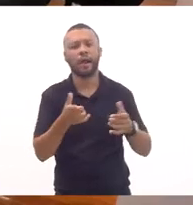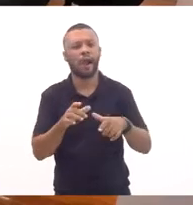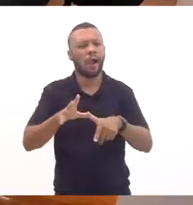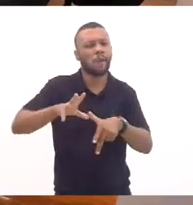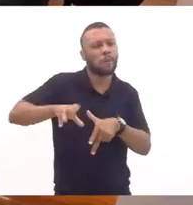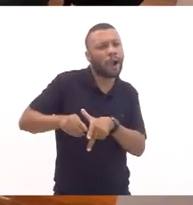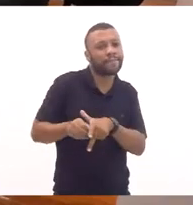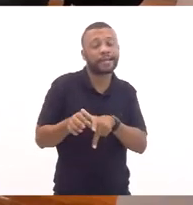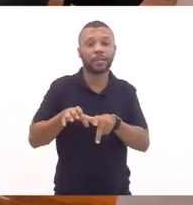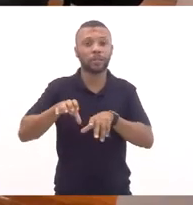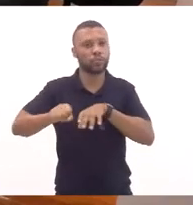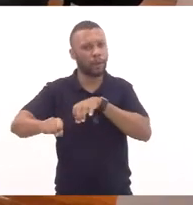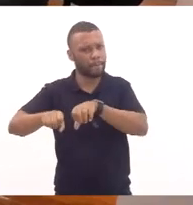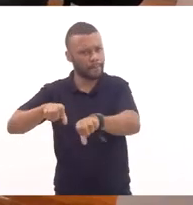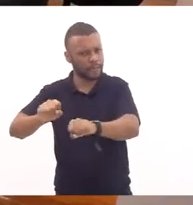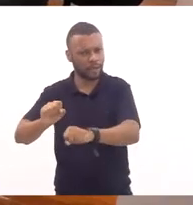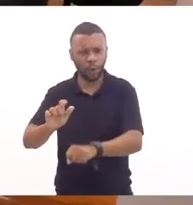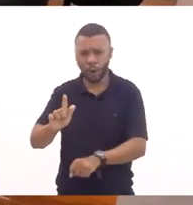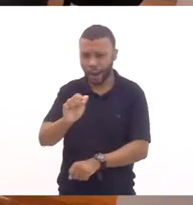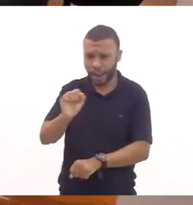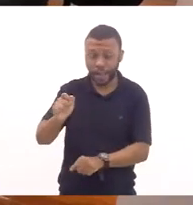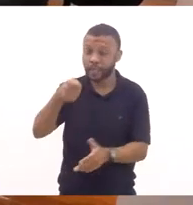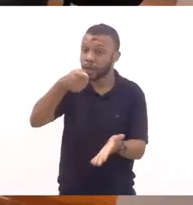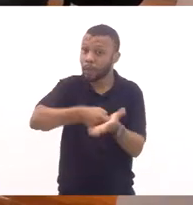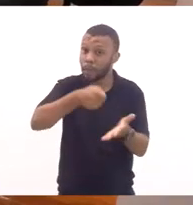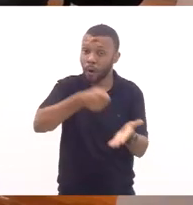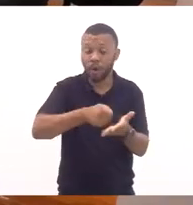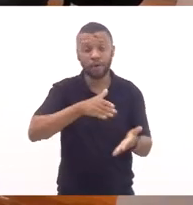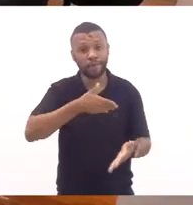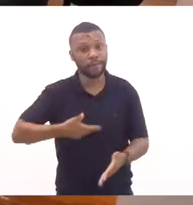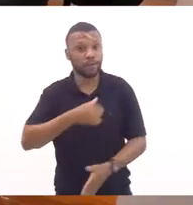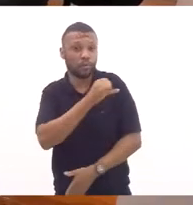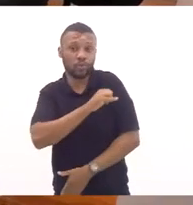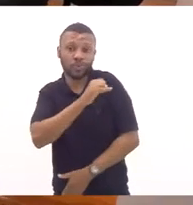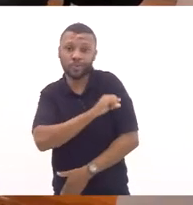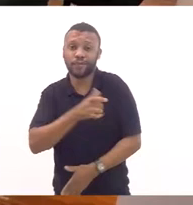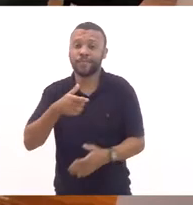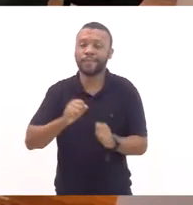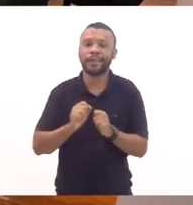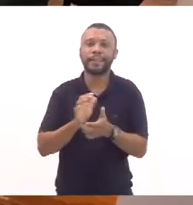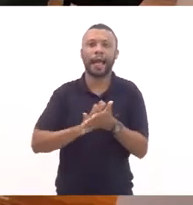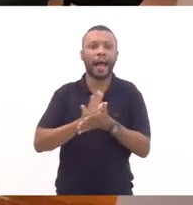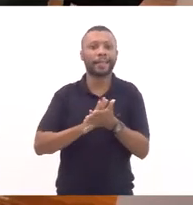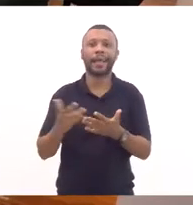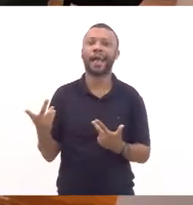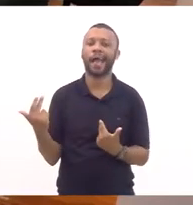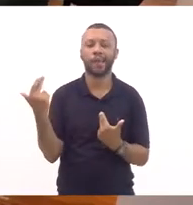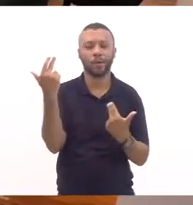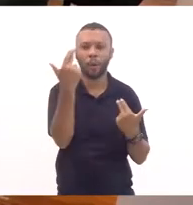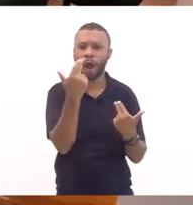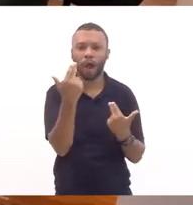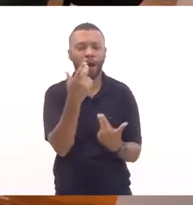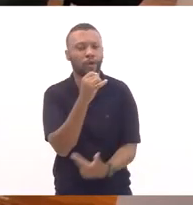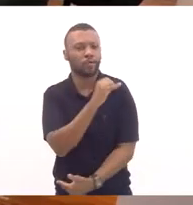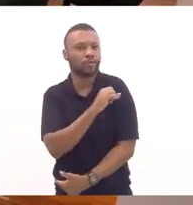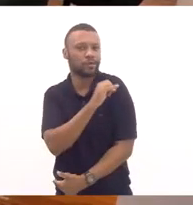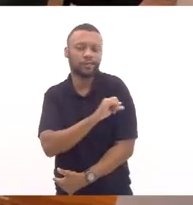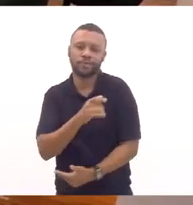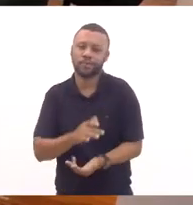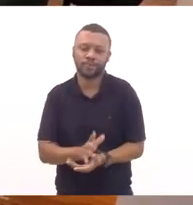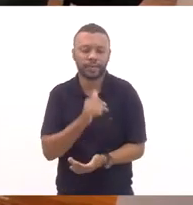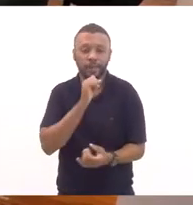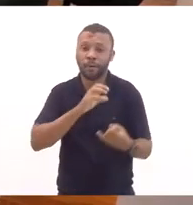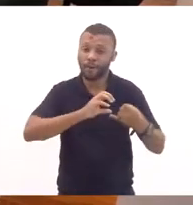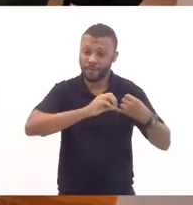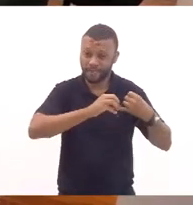impõe que o governo do Estado não faz nada, é o mesmo valor do todo o Rio de Janeiro. Então, o feijão daqui é o mesmo preço